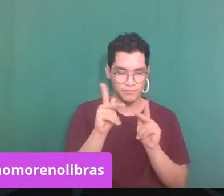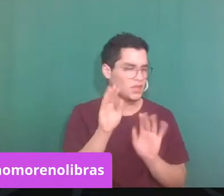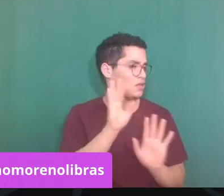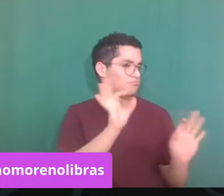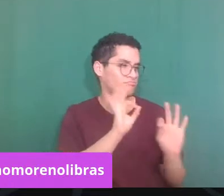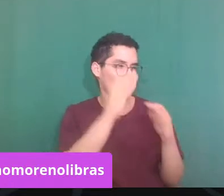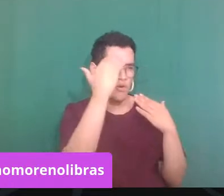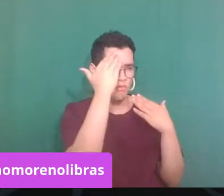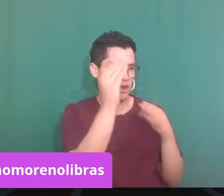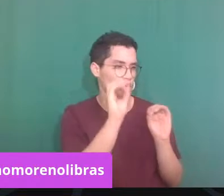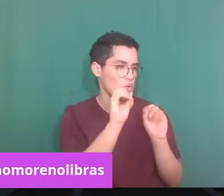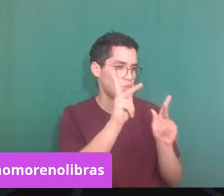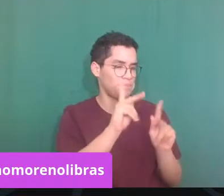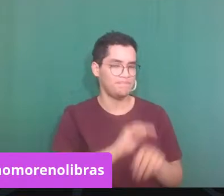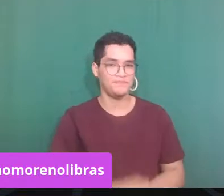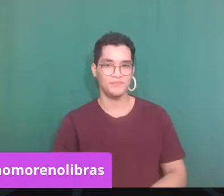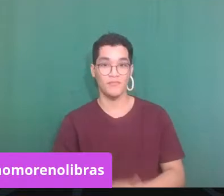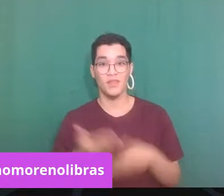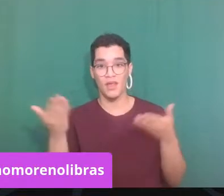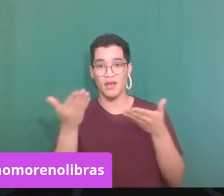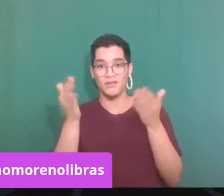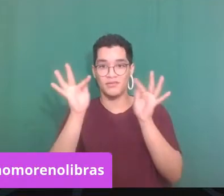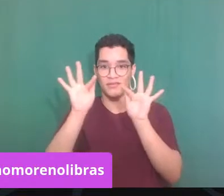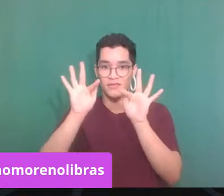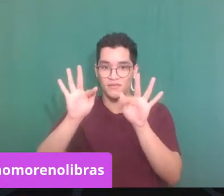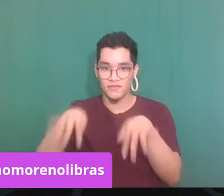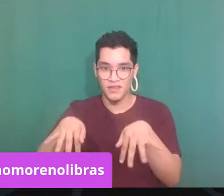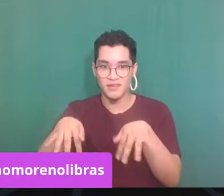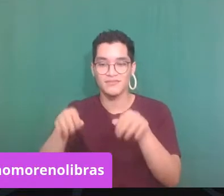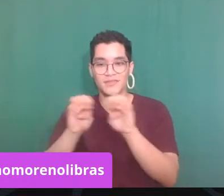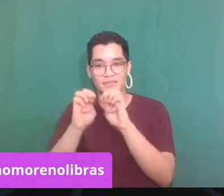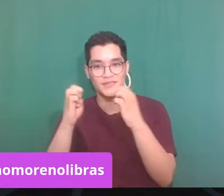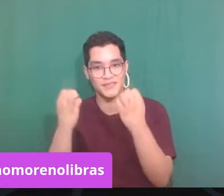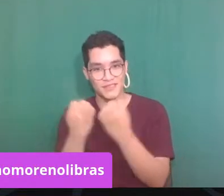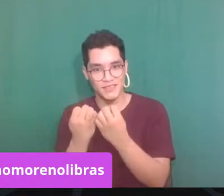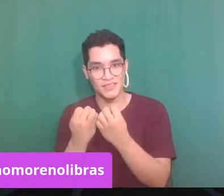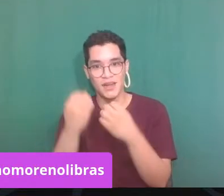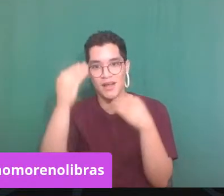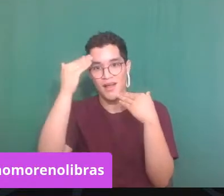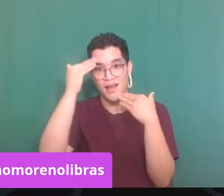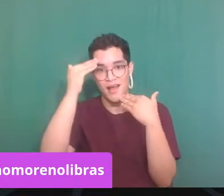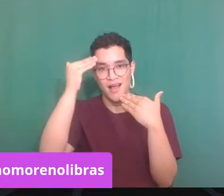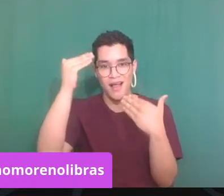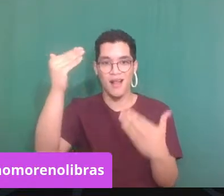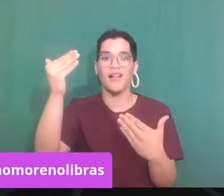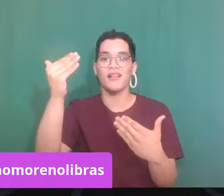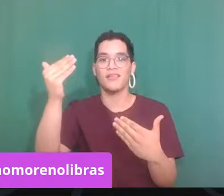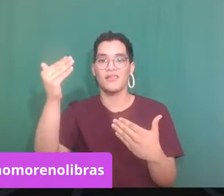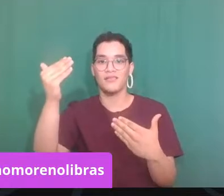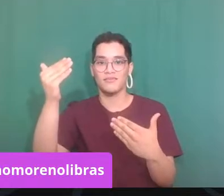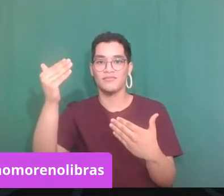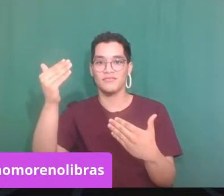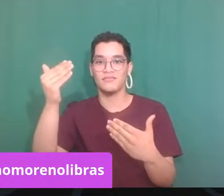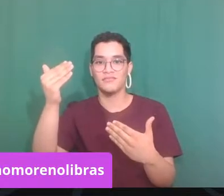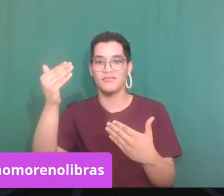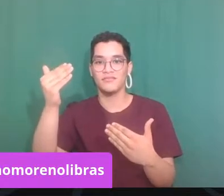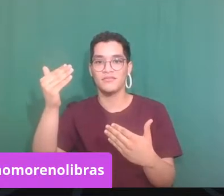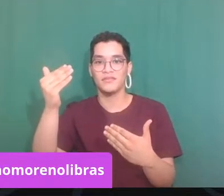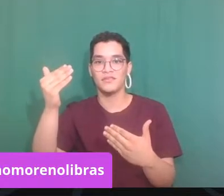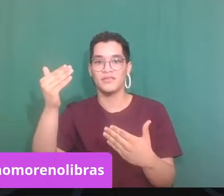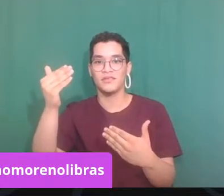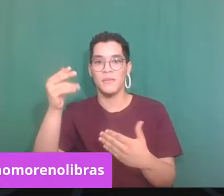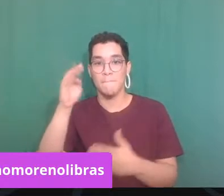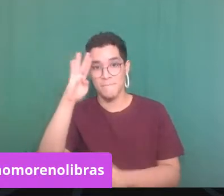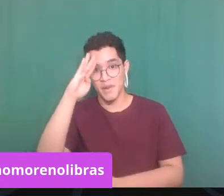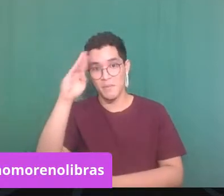Então, nós estamos encerrando o nosso evento de hoje. Eu agradeço em nome do evento, em especial em nome da